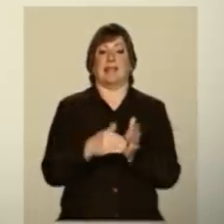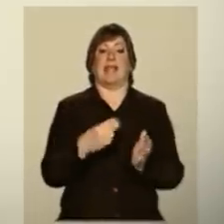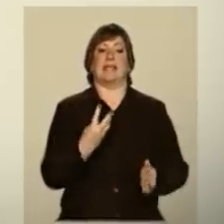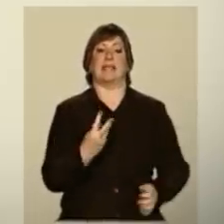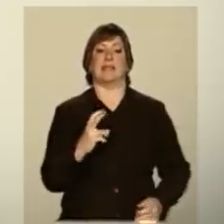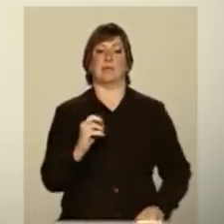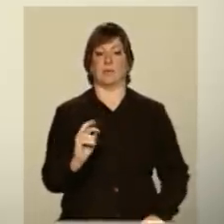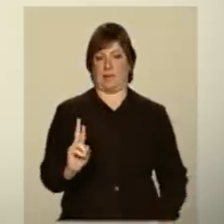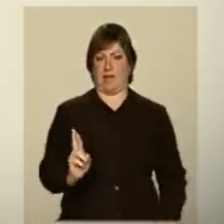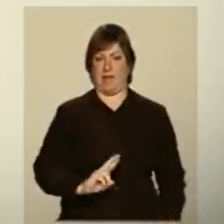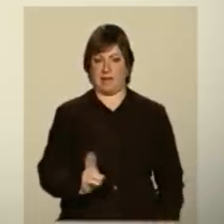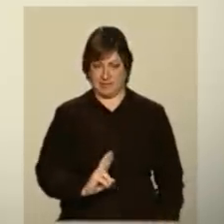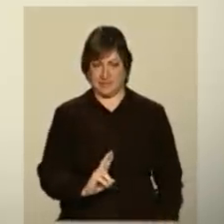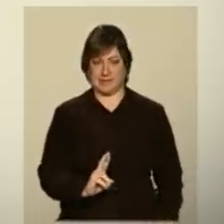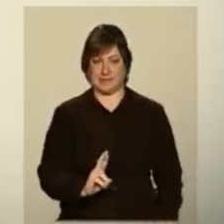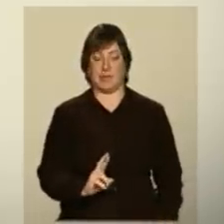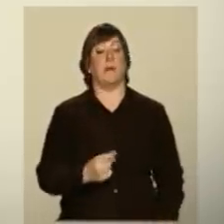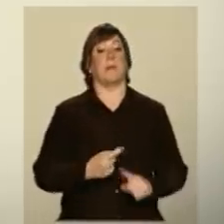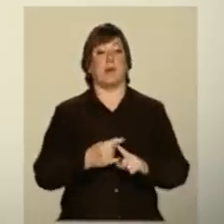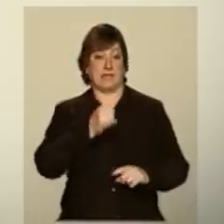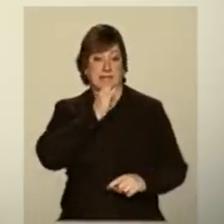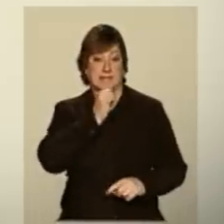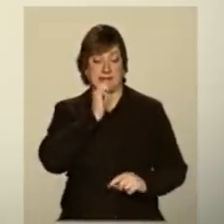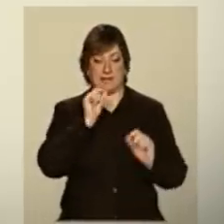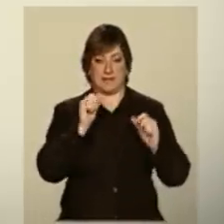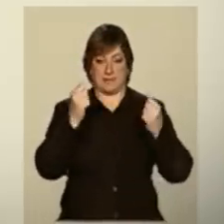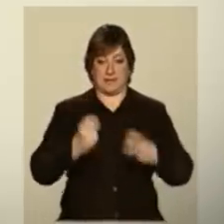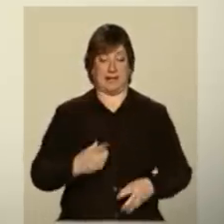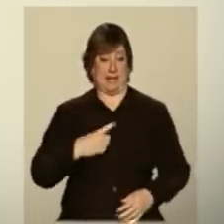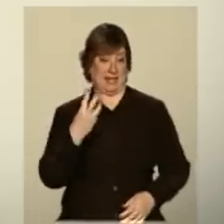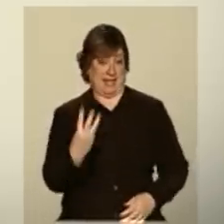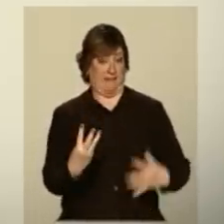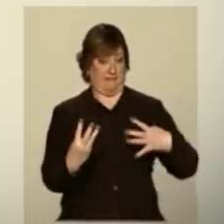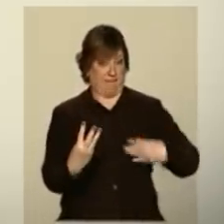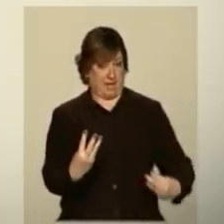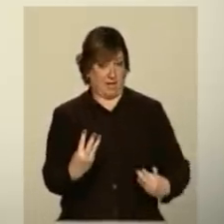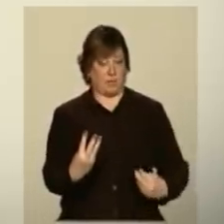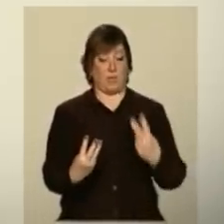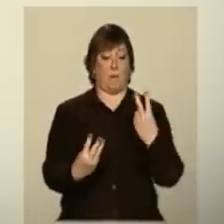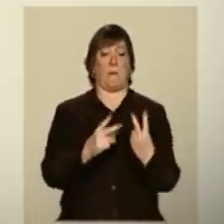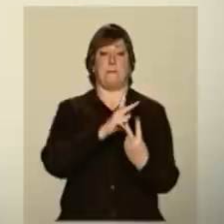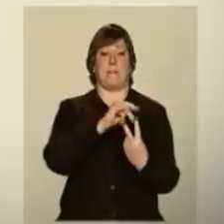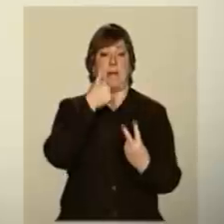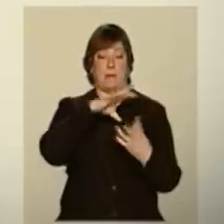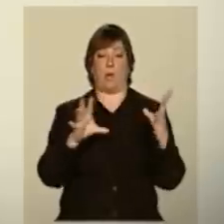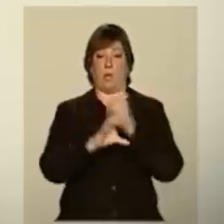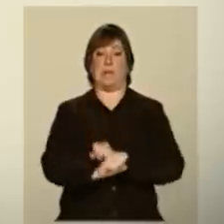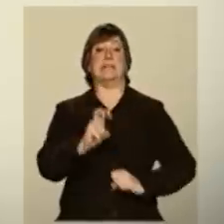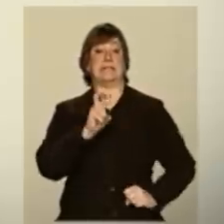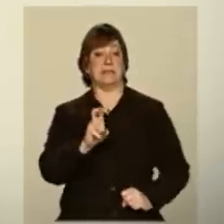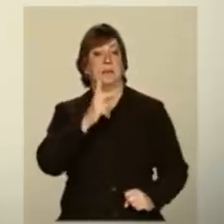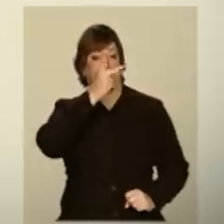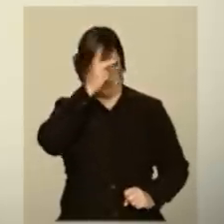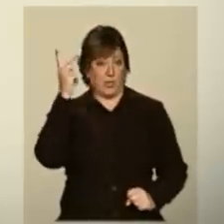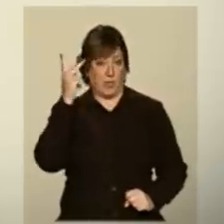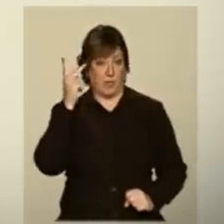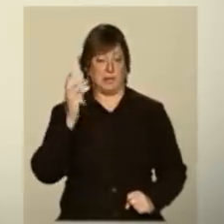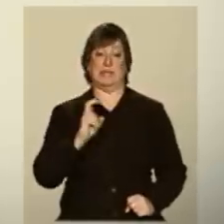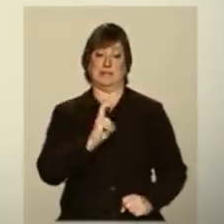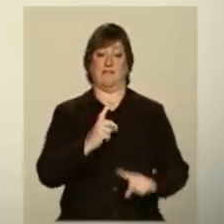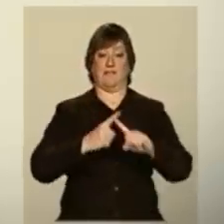R 350 por quê Porque são três filhos e um casal cinco pessoas 5